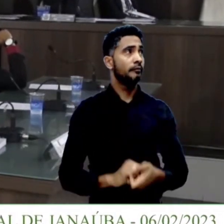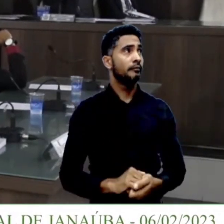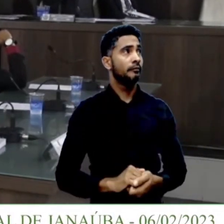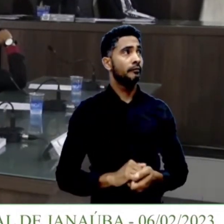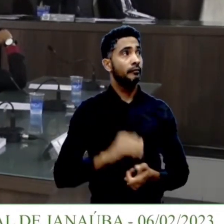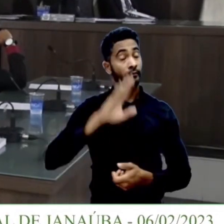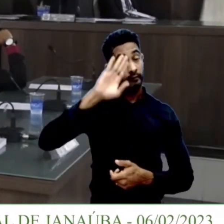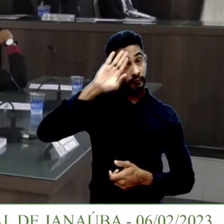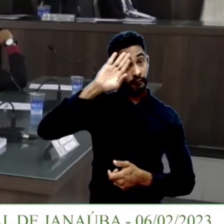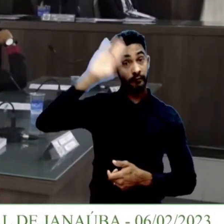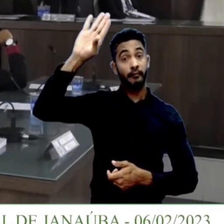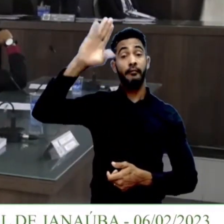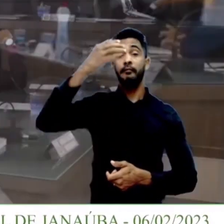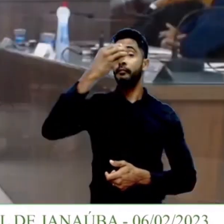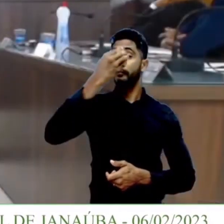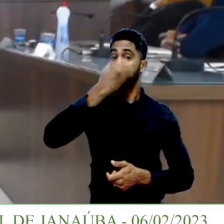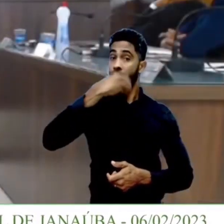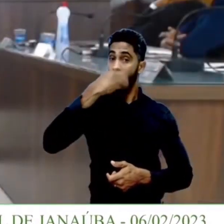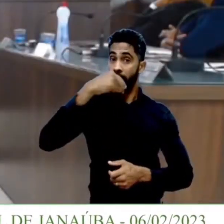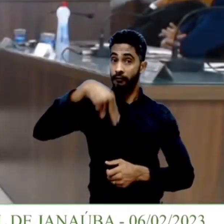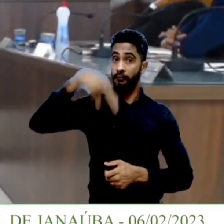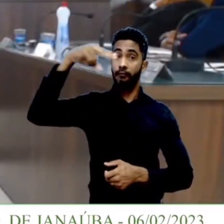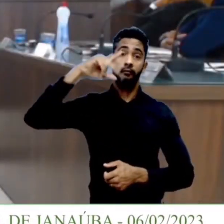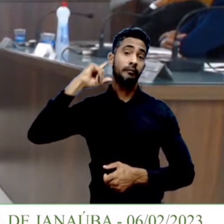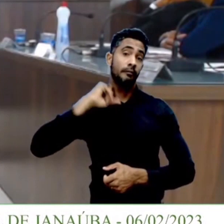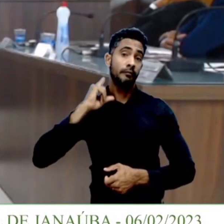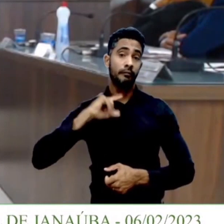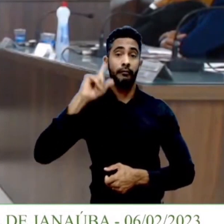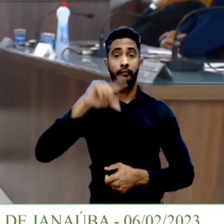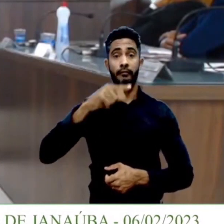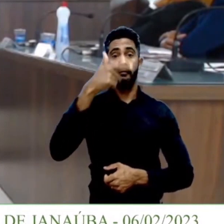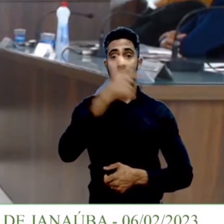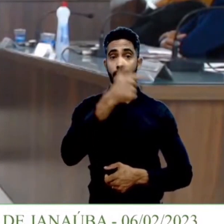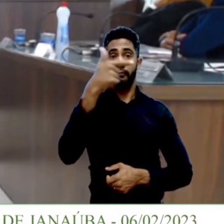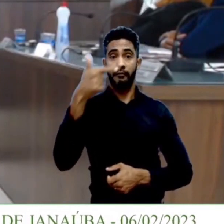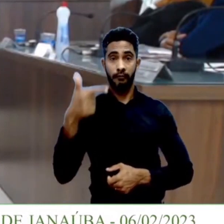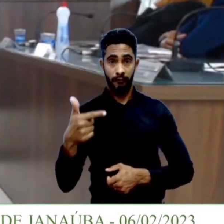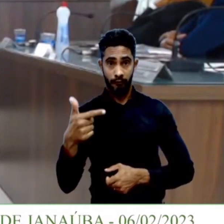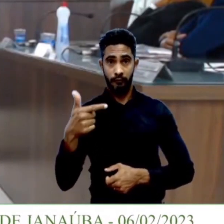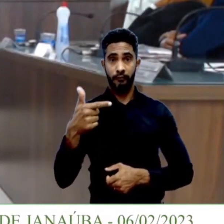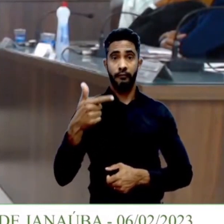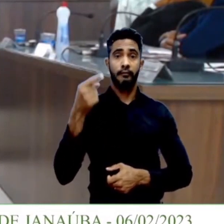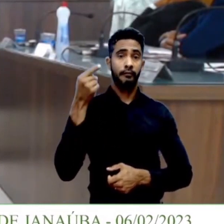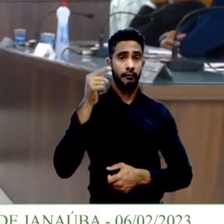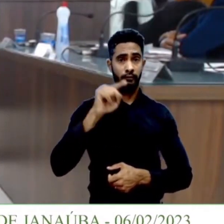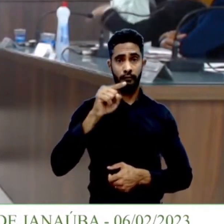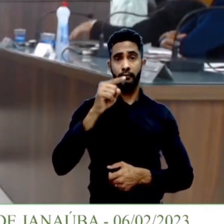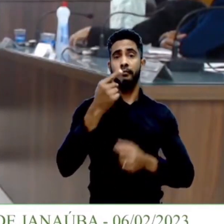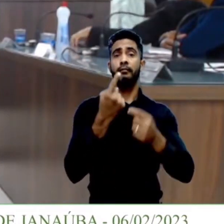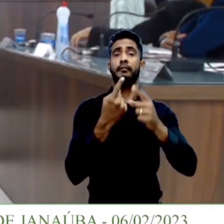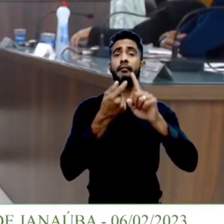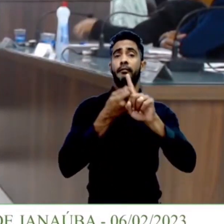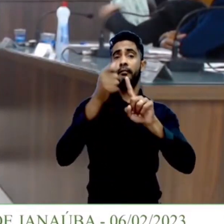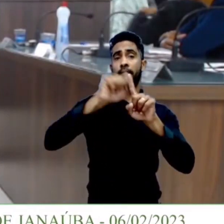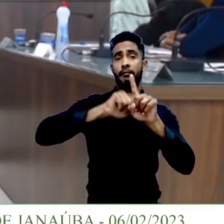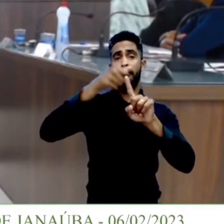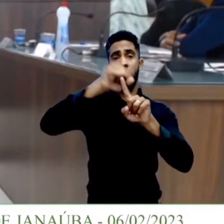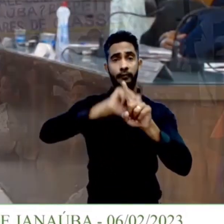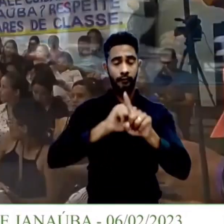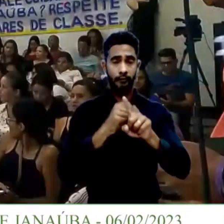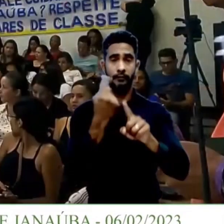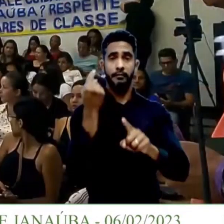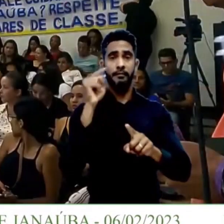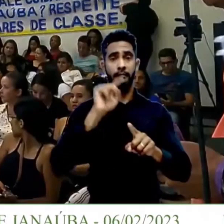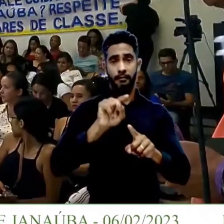As principais fruteiras cultivadas no norte de Minas, 22 mil hectares de banana, prata e nanica, 1.000 hectares